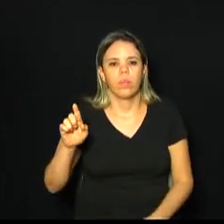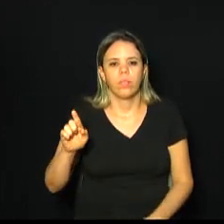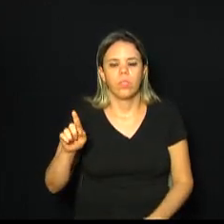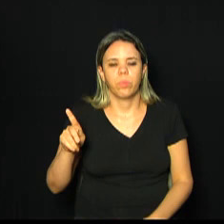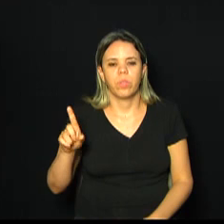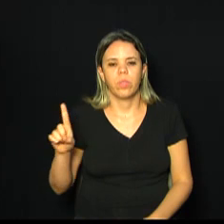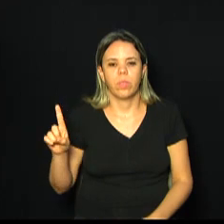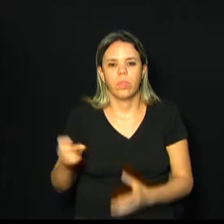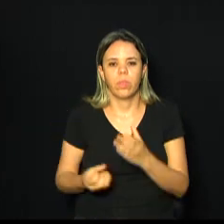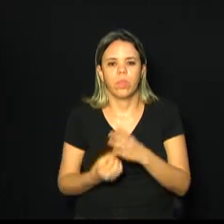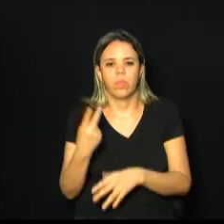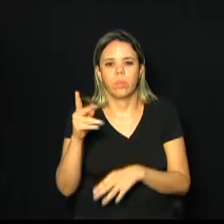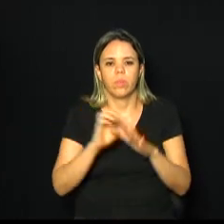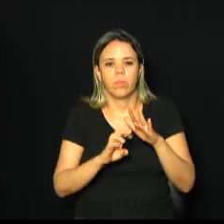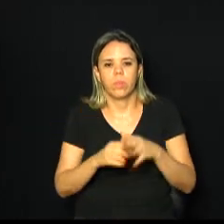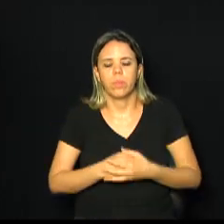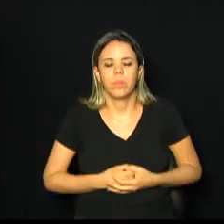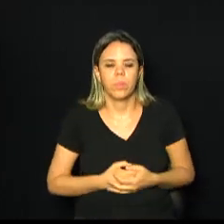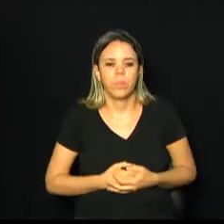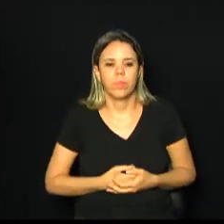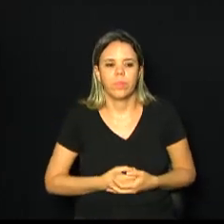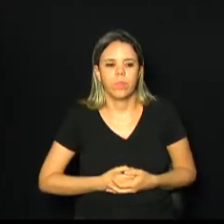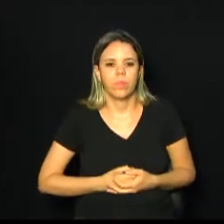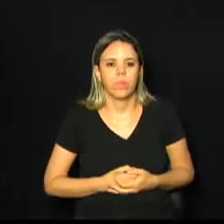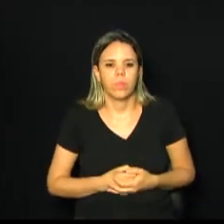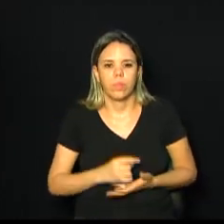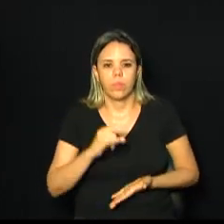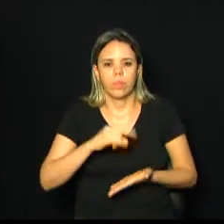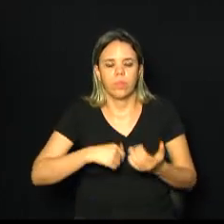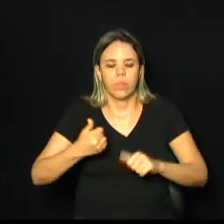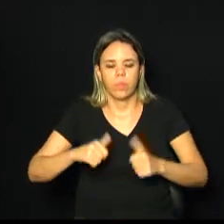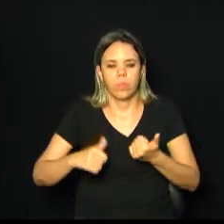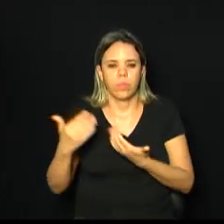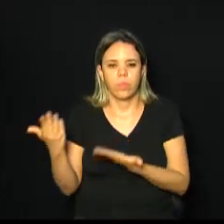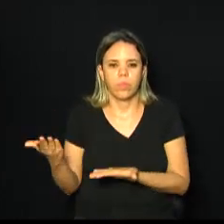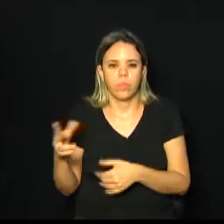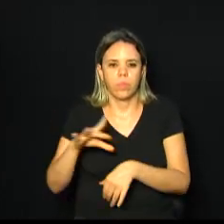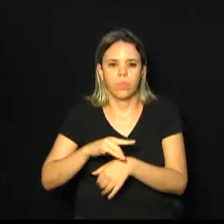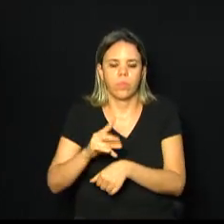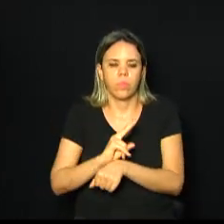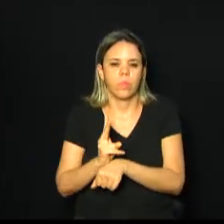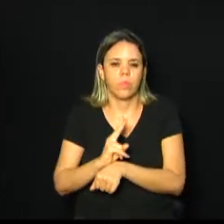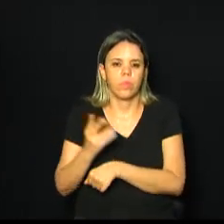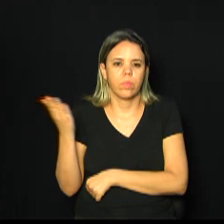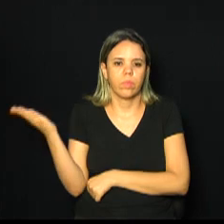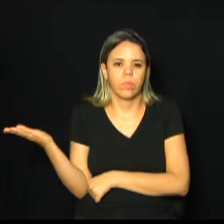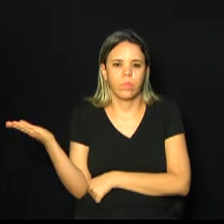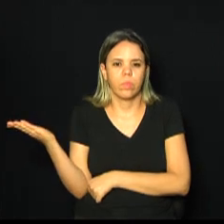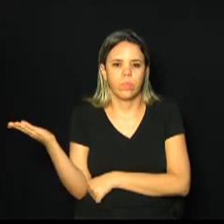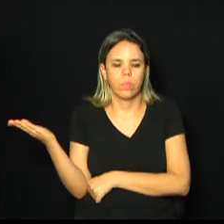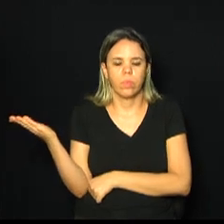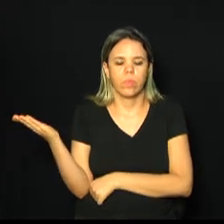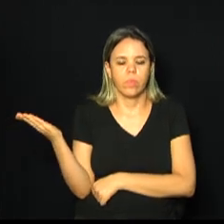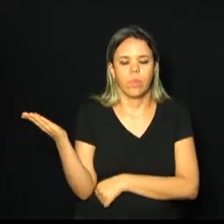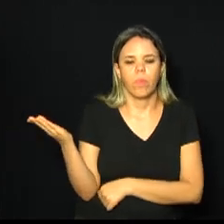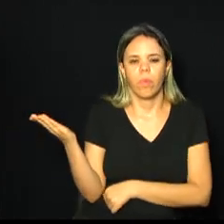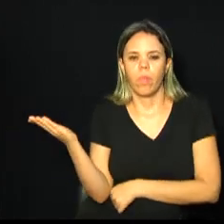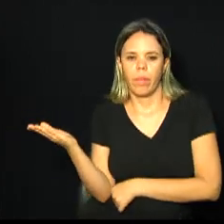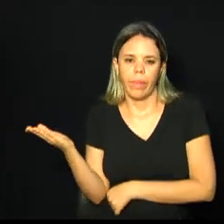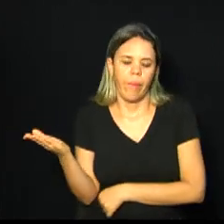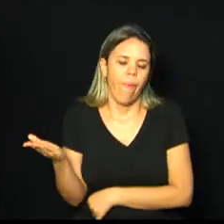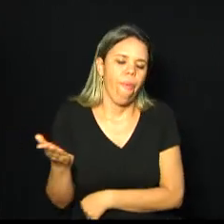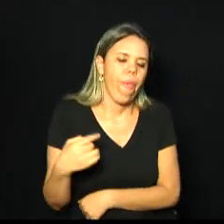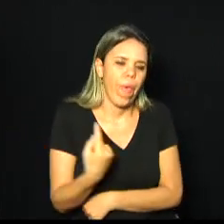tua empresa. Um checklist de segurança seria para, no caso